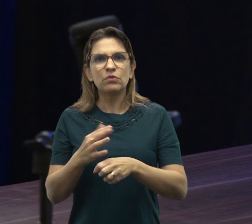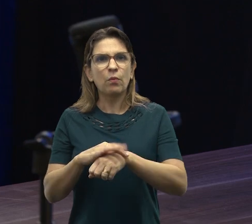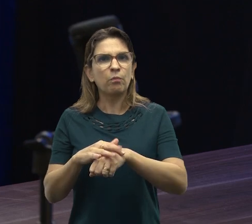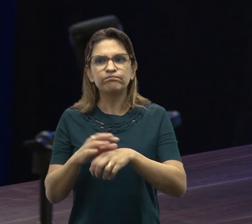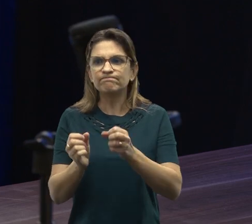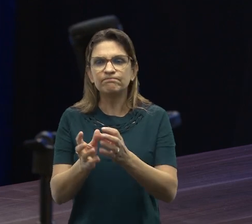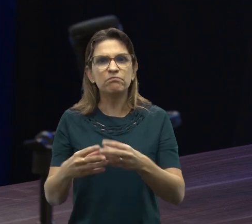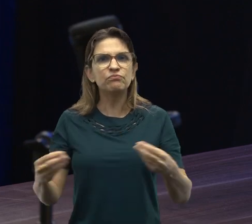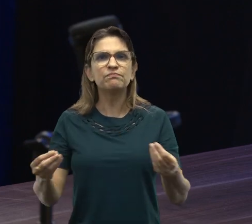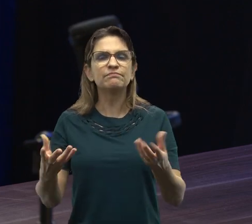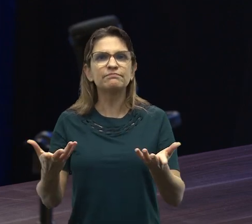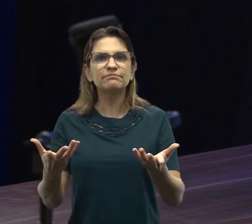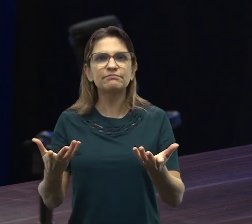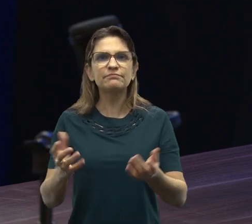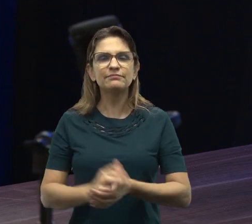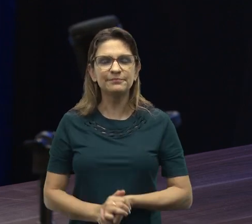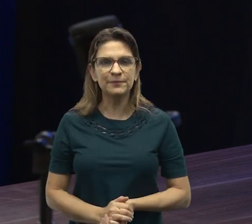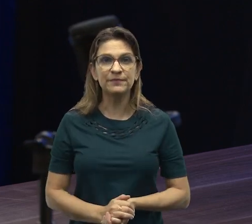com